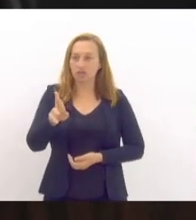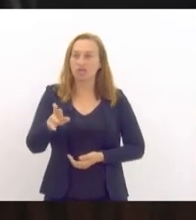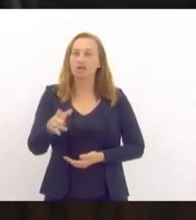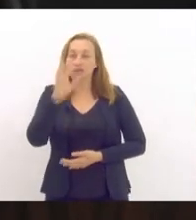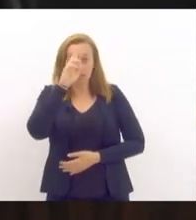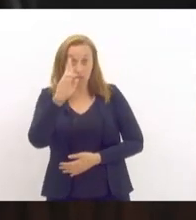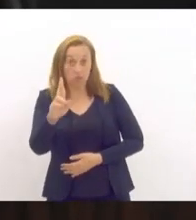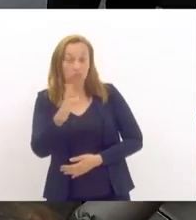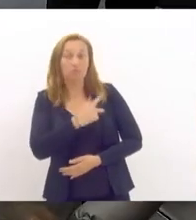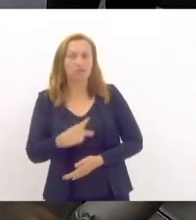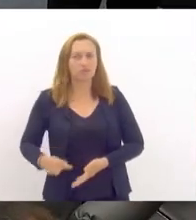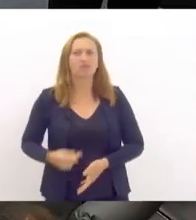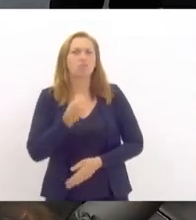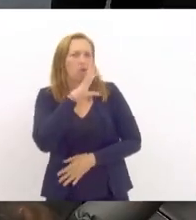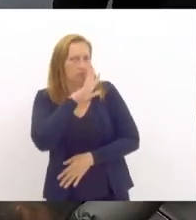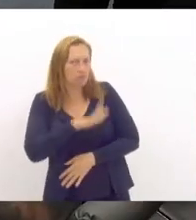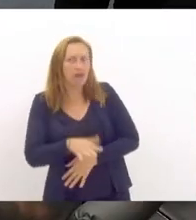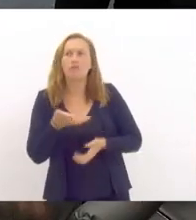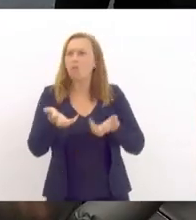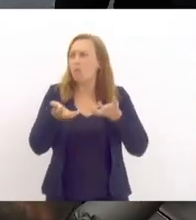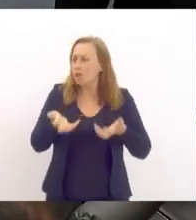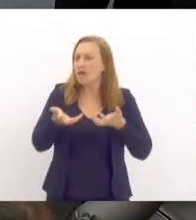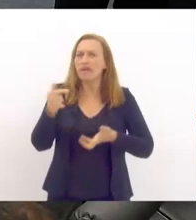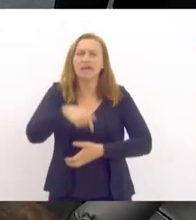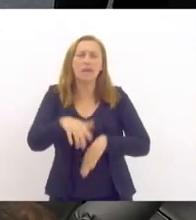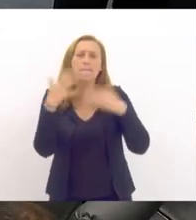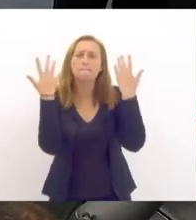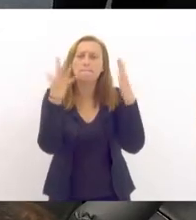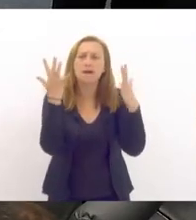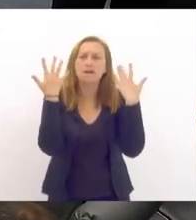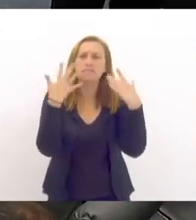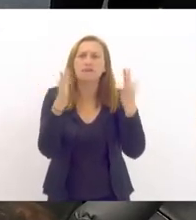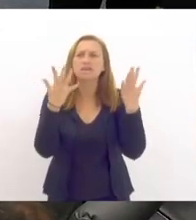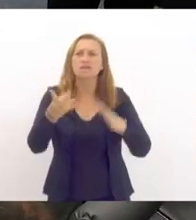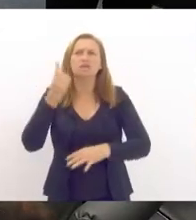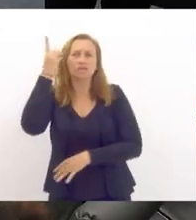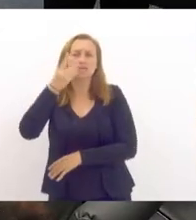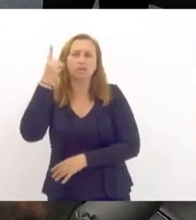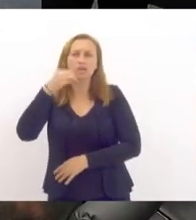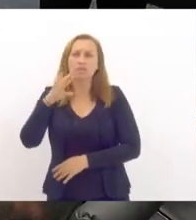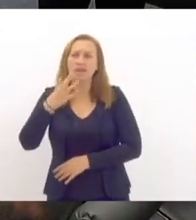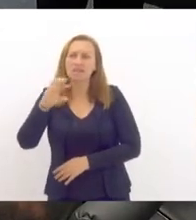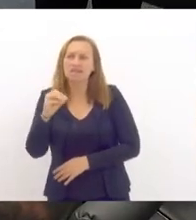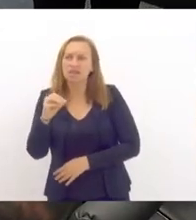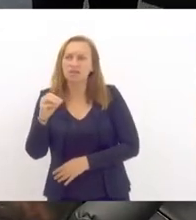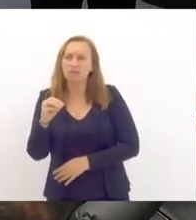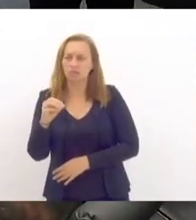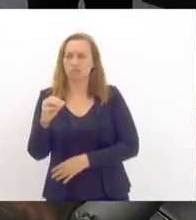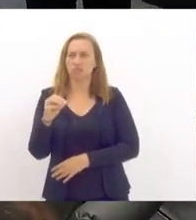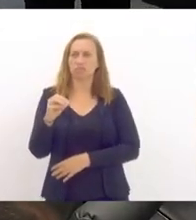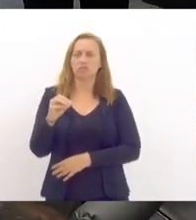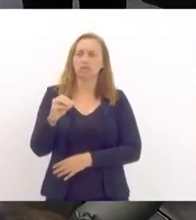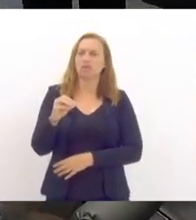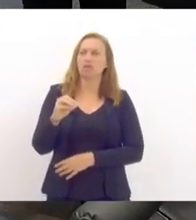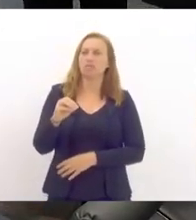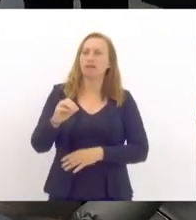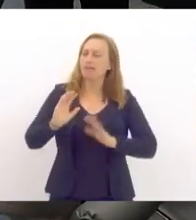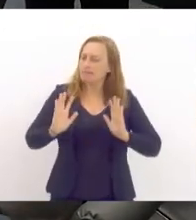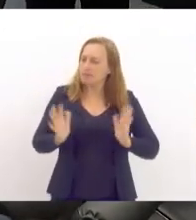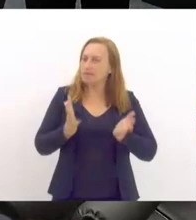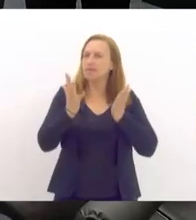Boa tarde Boa tarde eu quero aqui parabenizar o deputado Marcelo cabeleireiro ele iniciativa